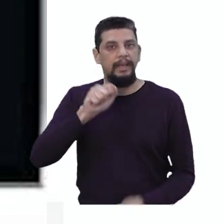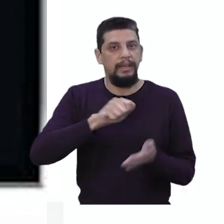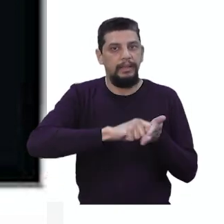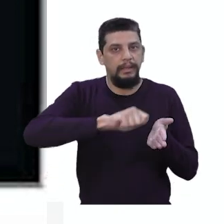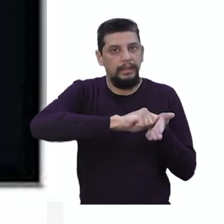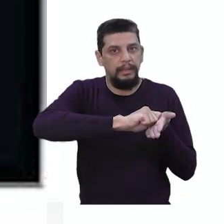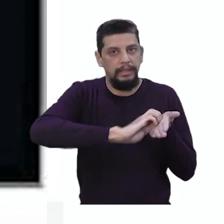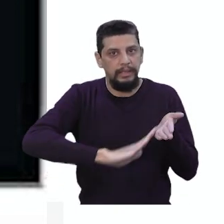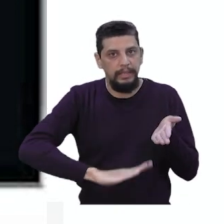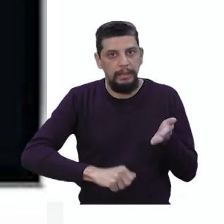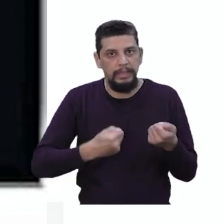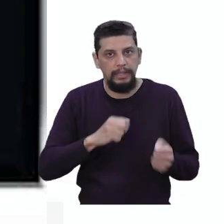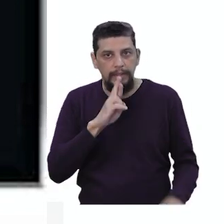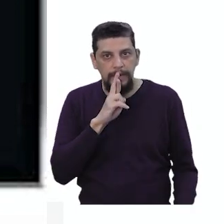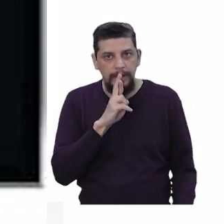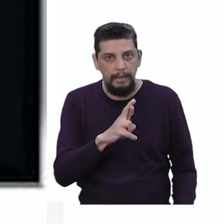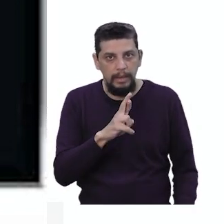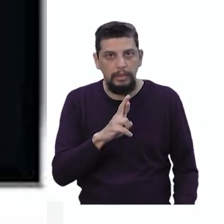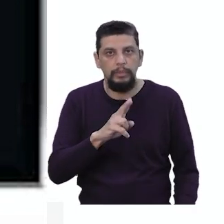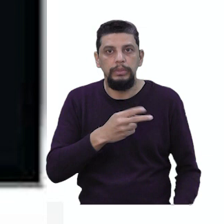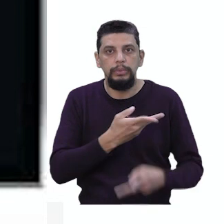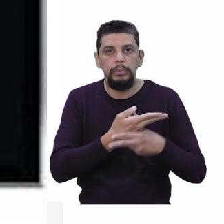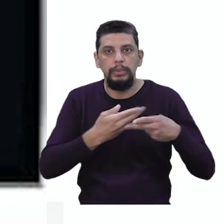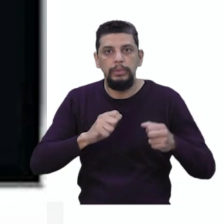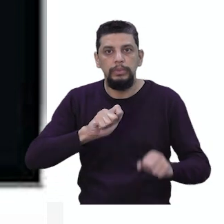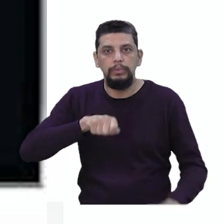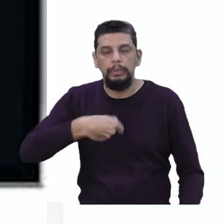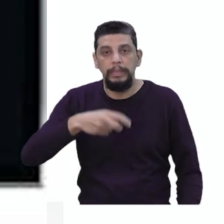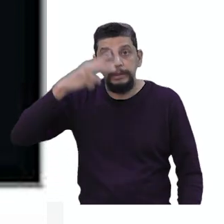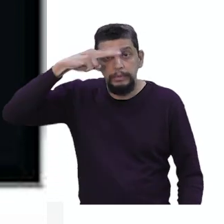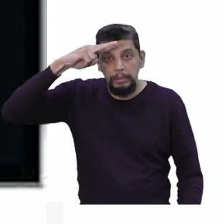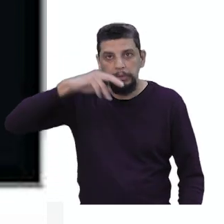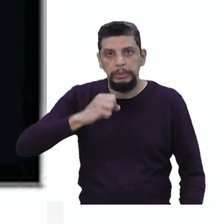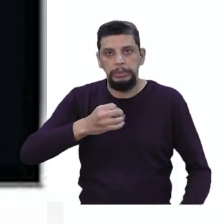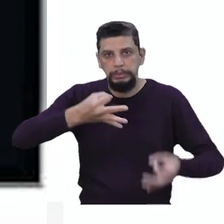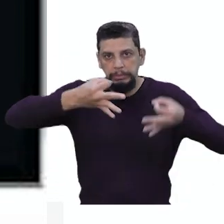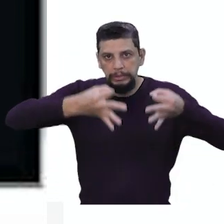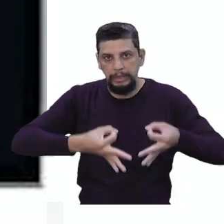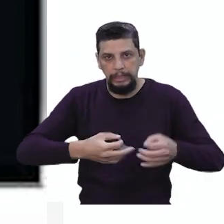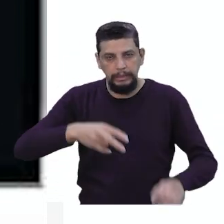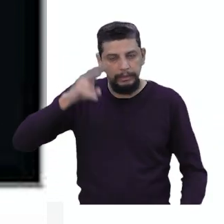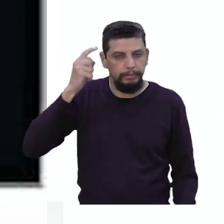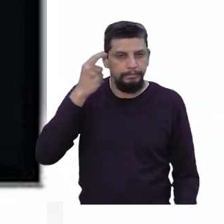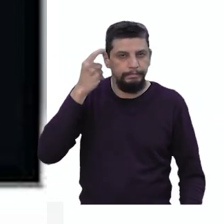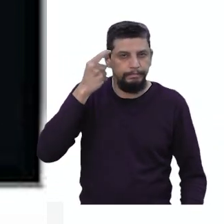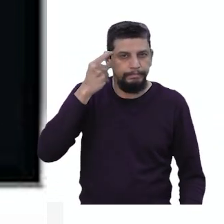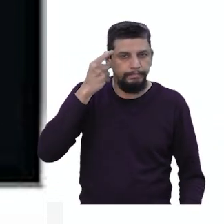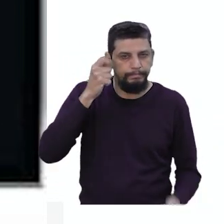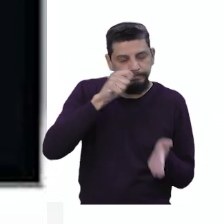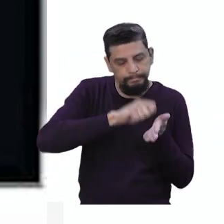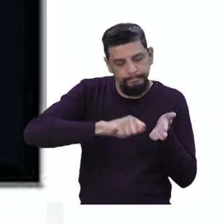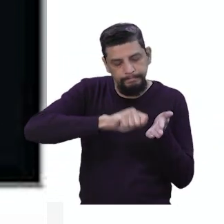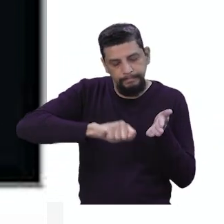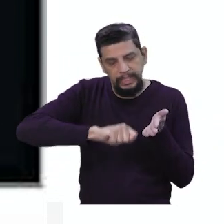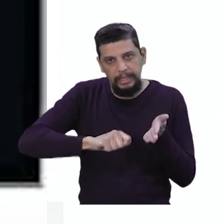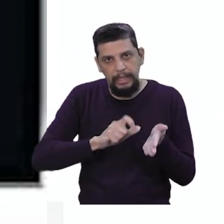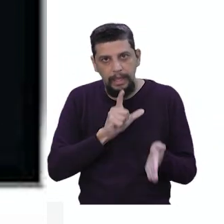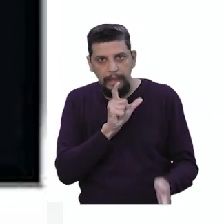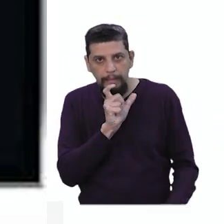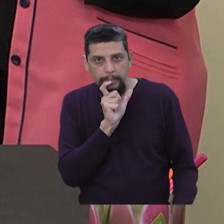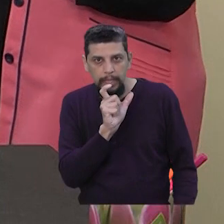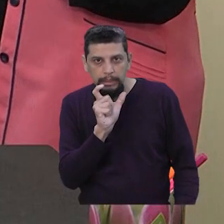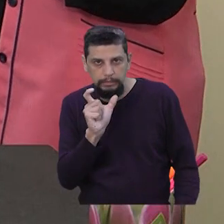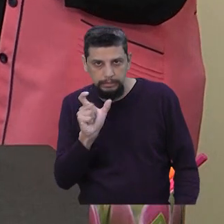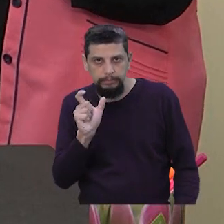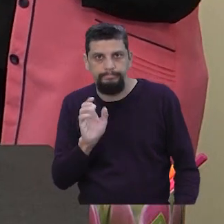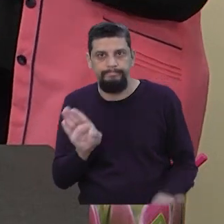aquela atividade onde nós teríamos que responder coisas sobre a história. Tudo certo. Pensando sobre a escrita, a professora Liliane trouxe as